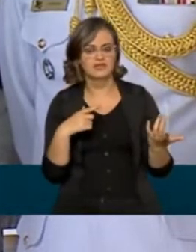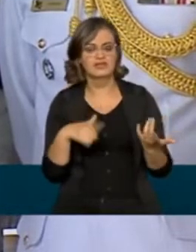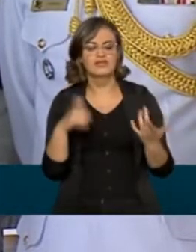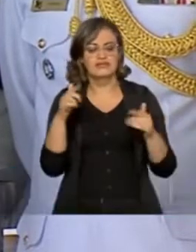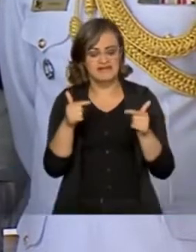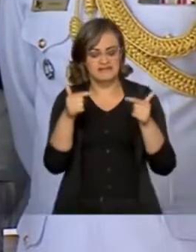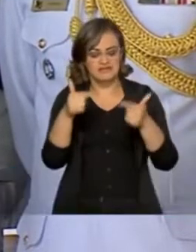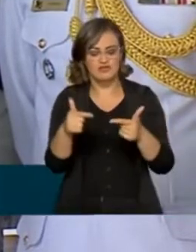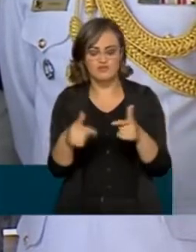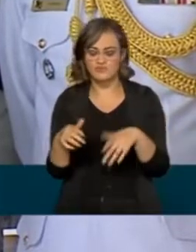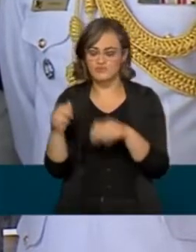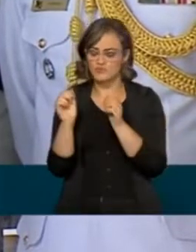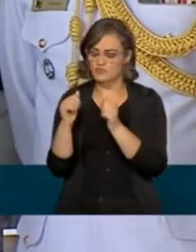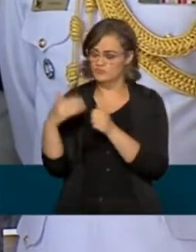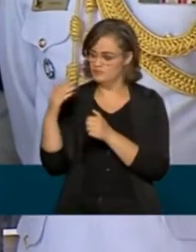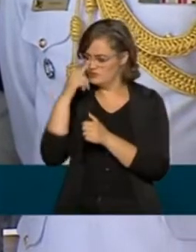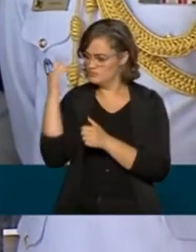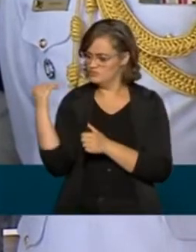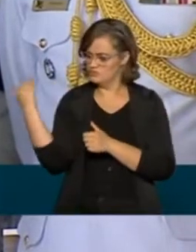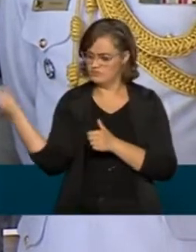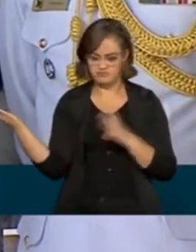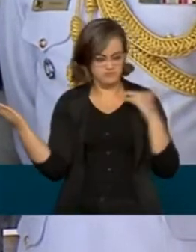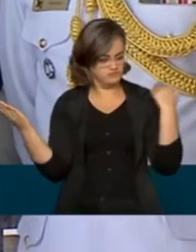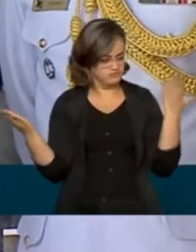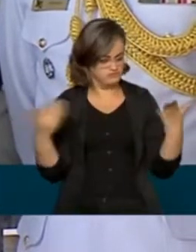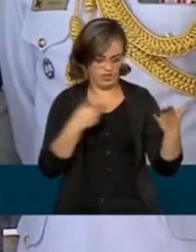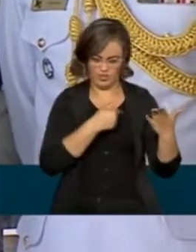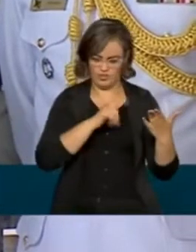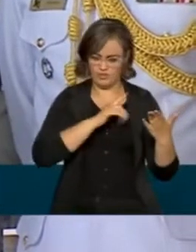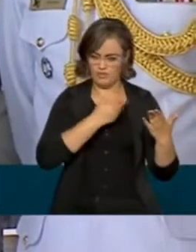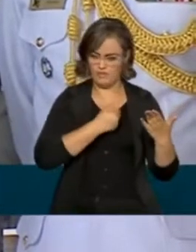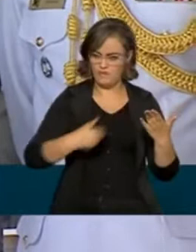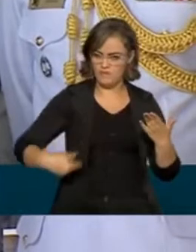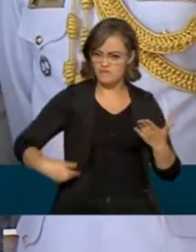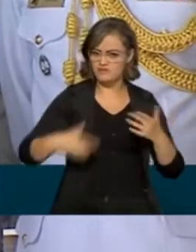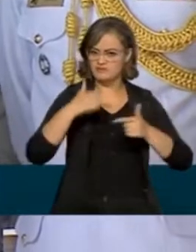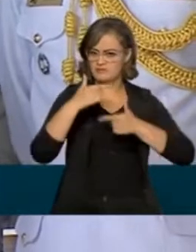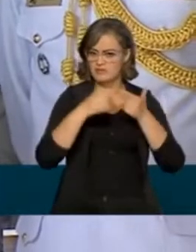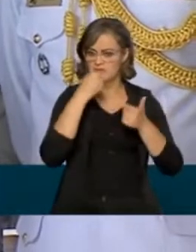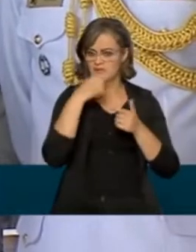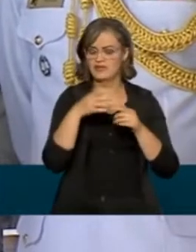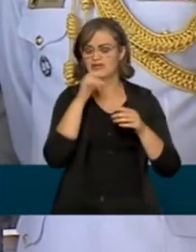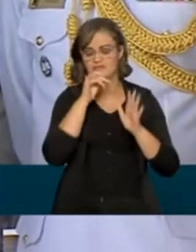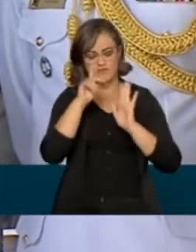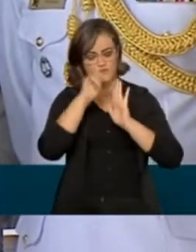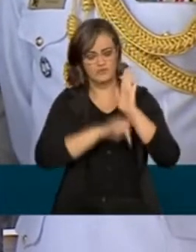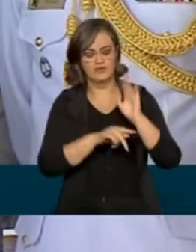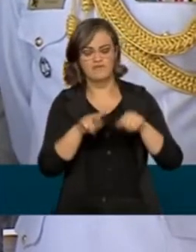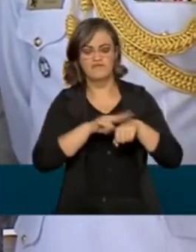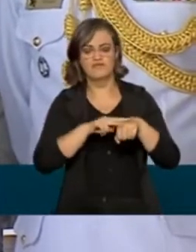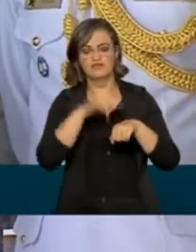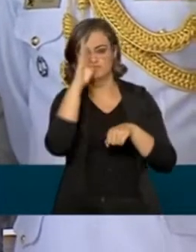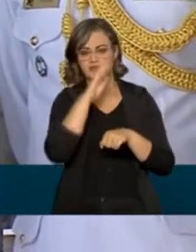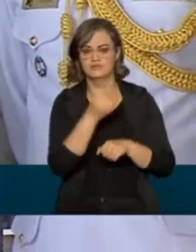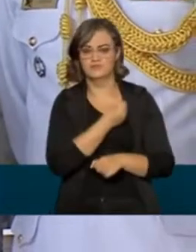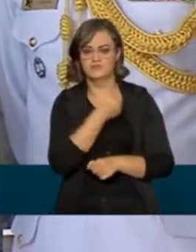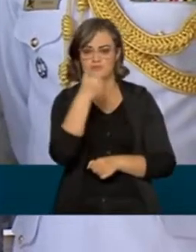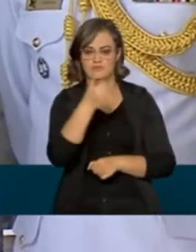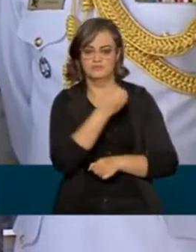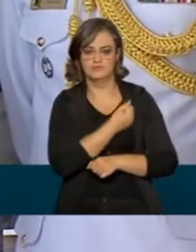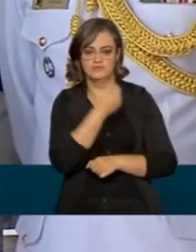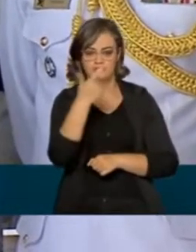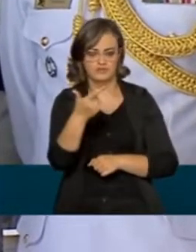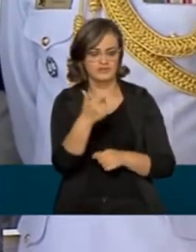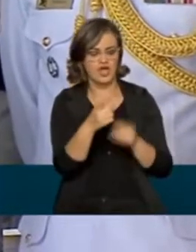as forças co-irmãs e outras agências governamentais nas operações Verde Brasil 1 e 2, contra